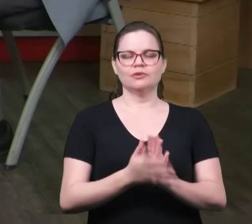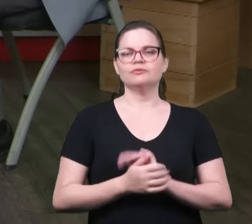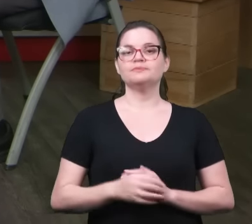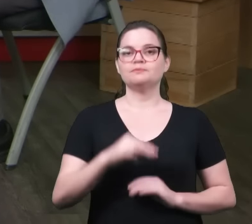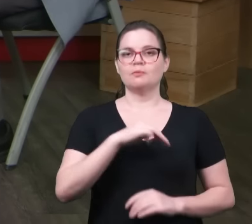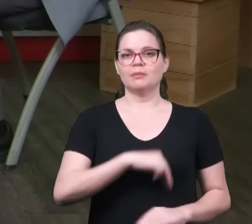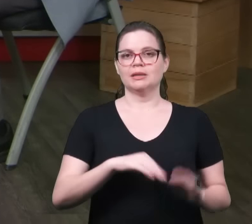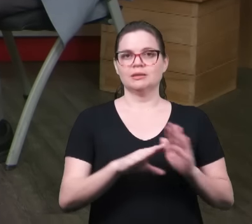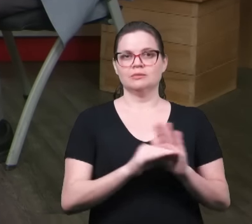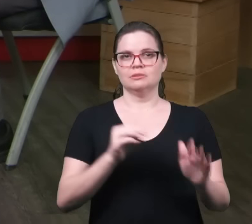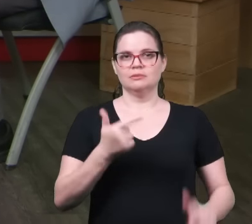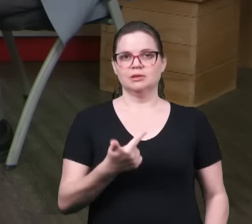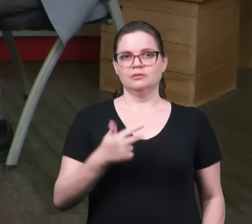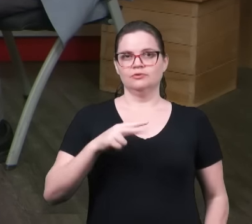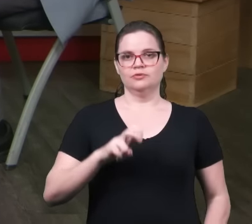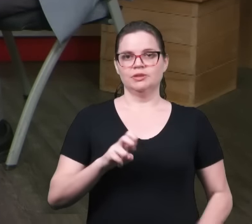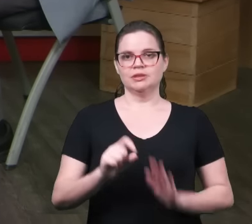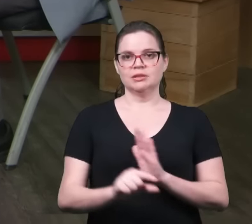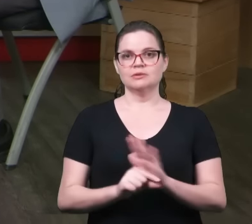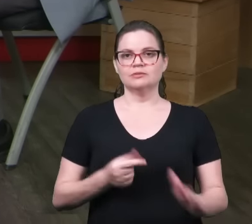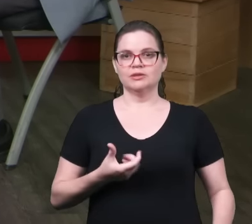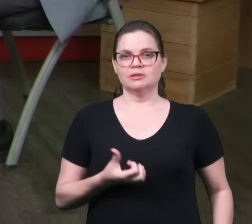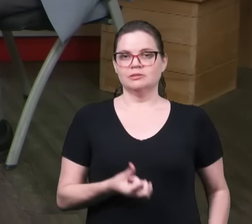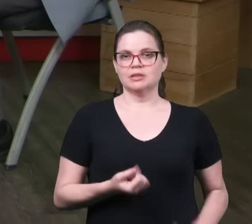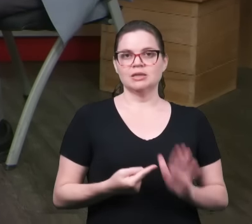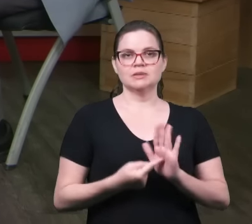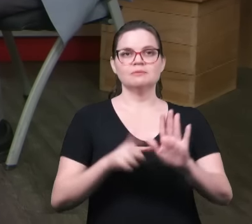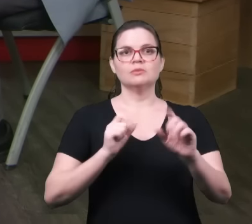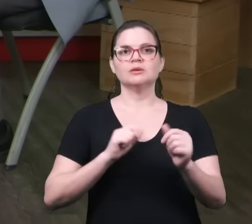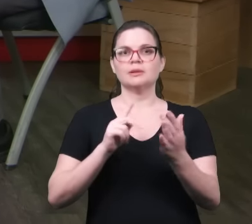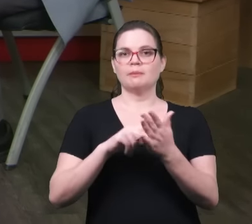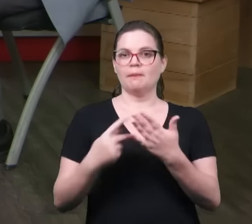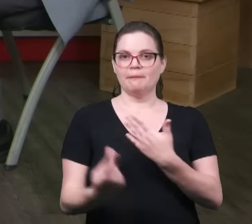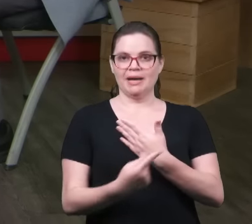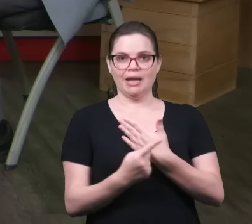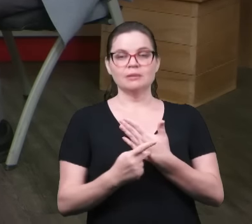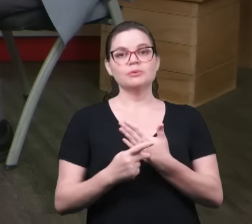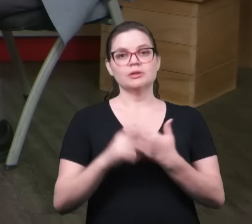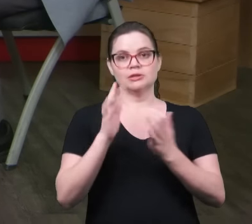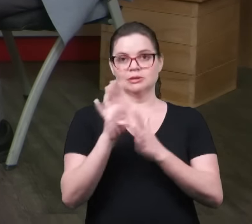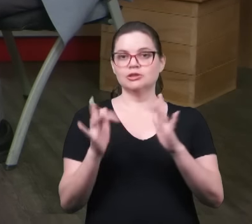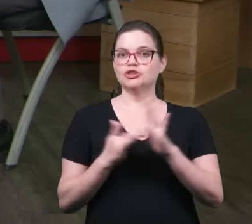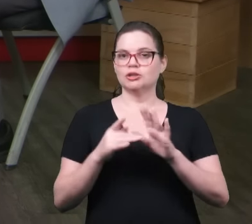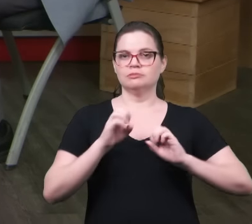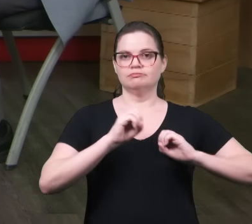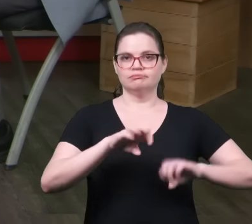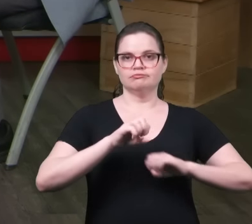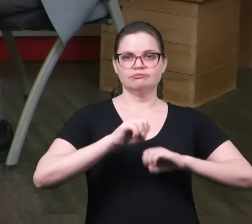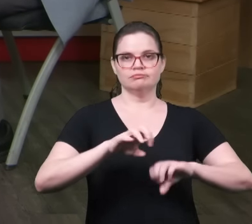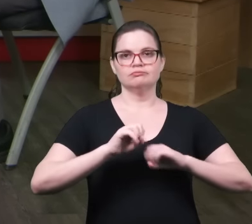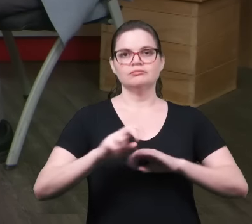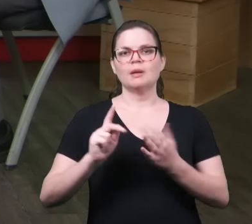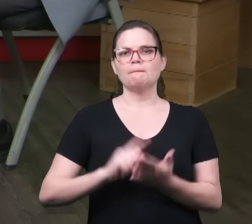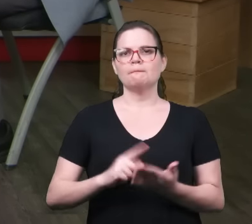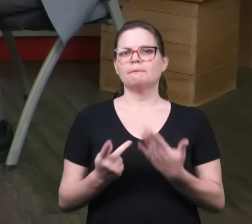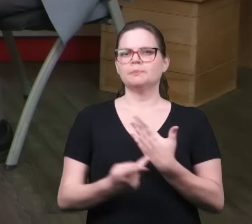25, 6, que foi uma parábola contada pelo Senhor Jesus, a parábola das 10